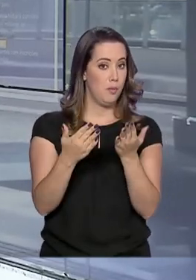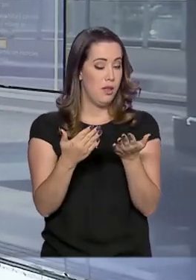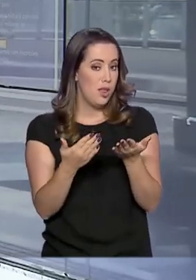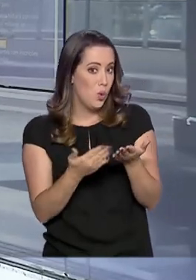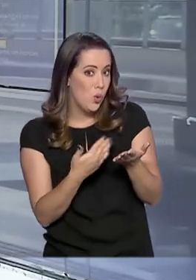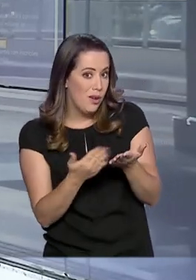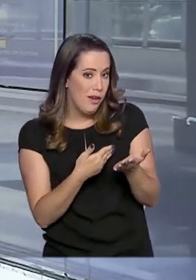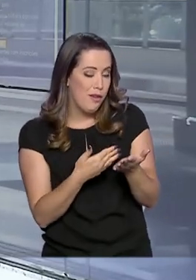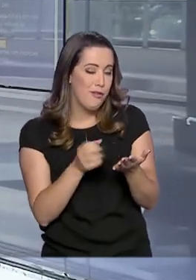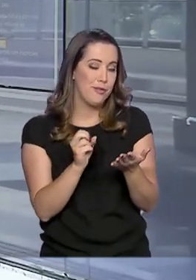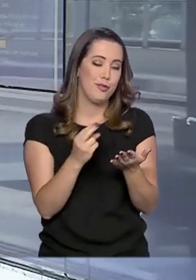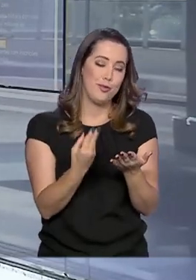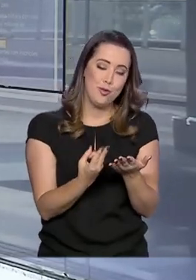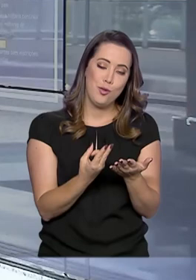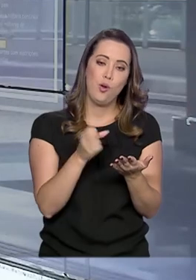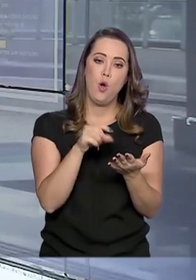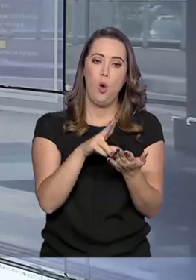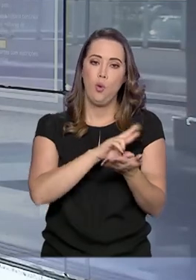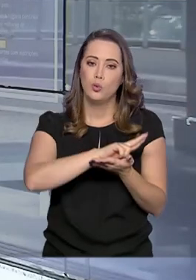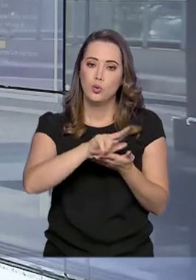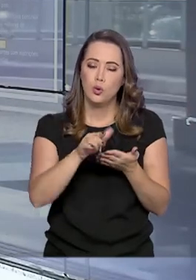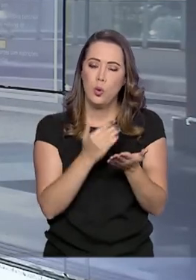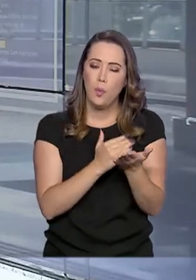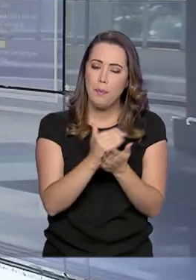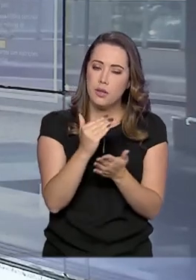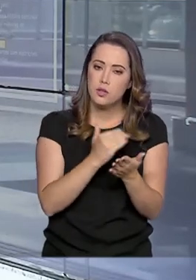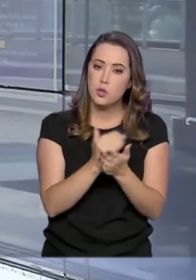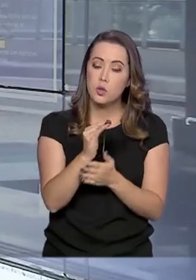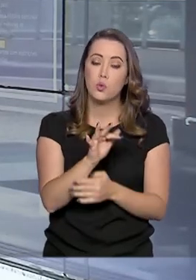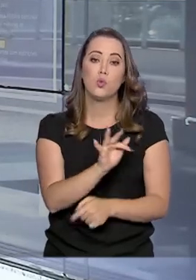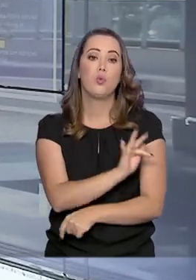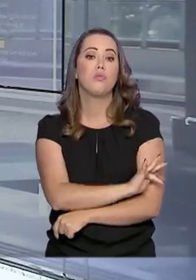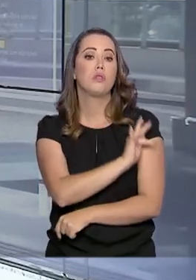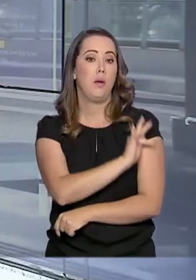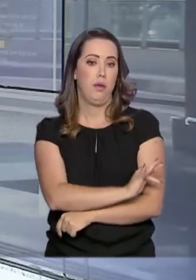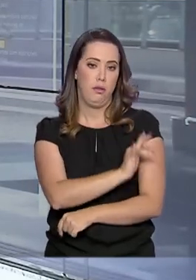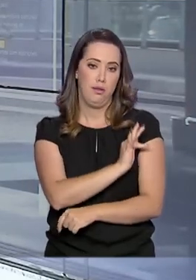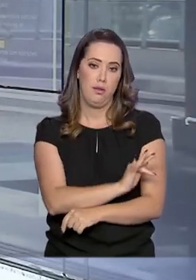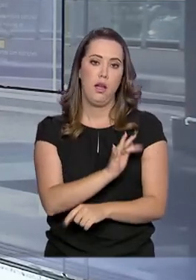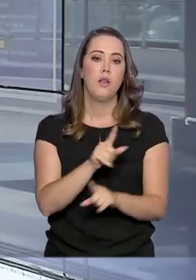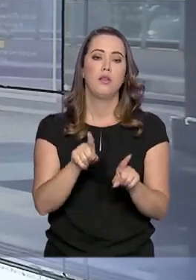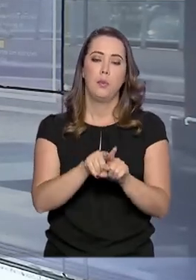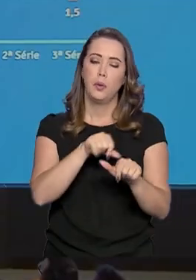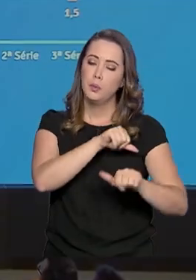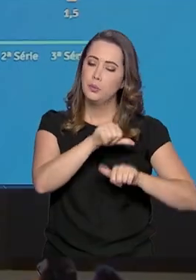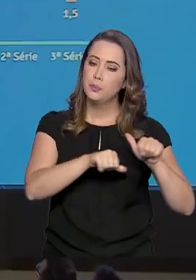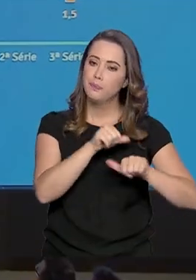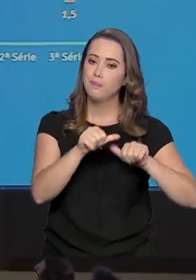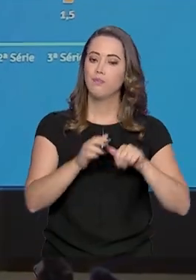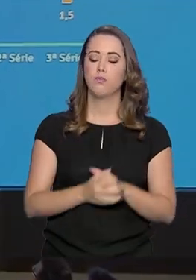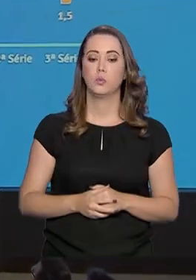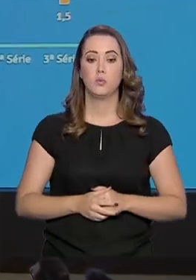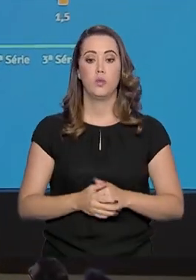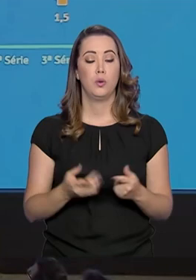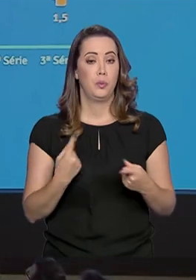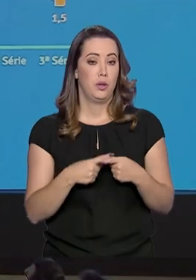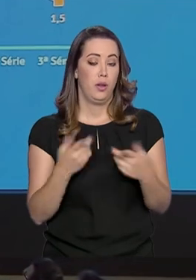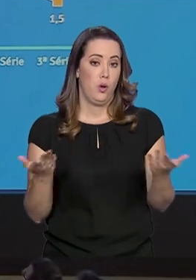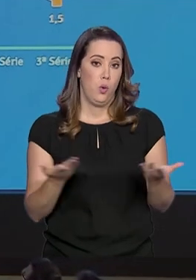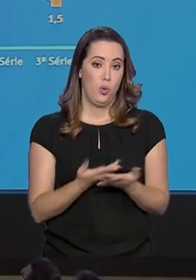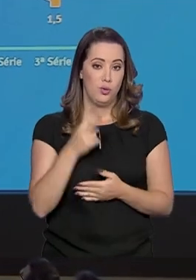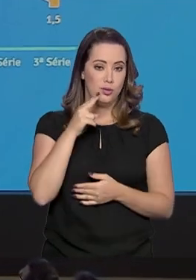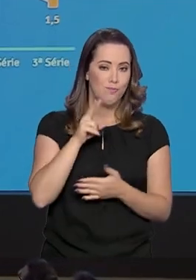didático para a educação infantil e os anos iniciais do ensino fundamental deve ser reformulado. A forma de avaliar a